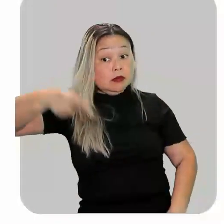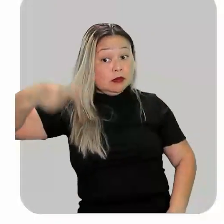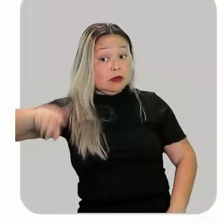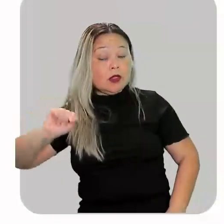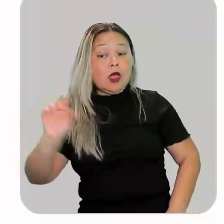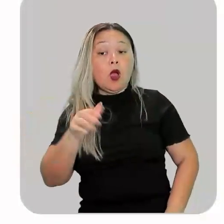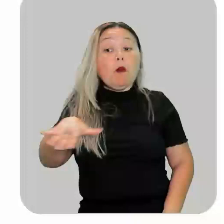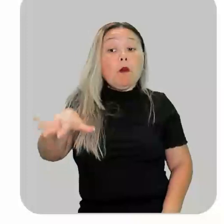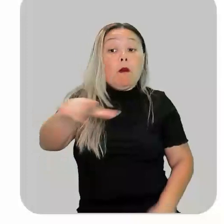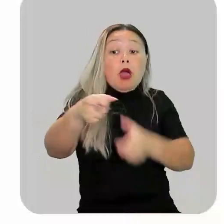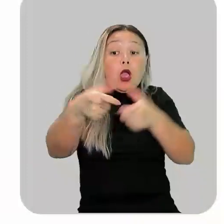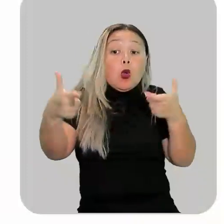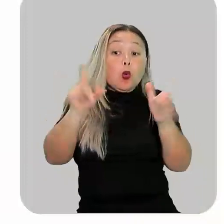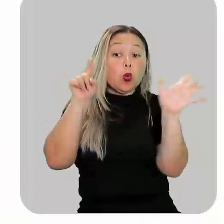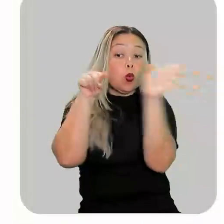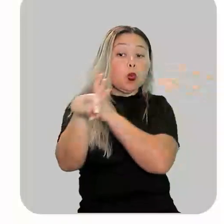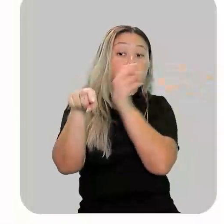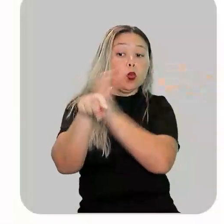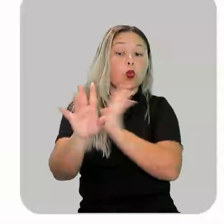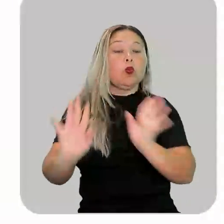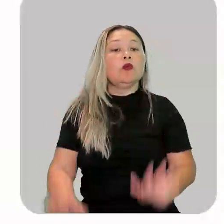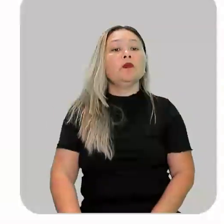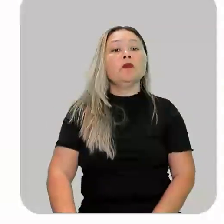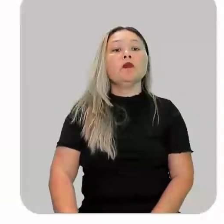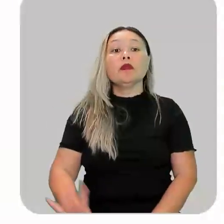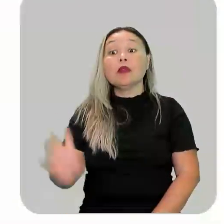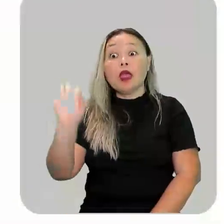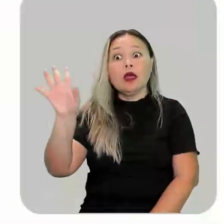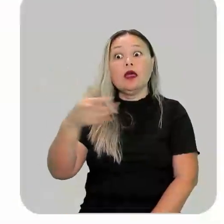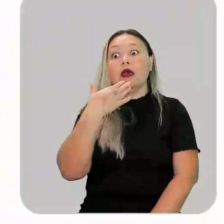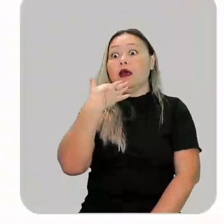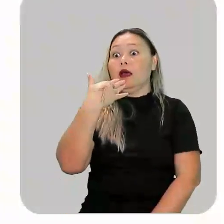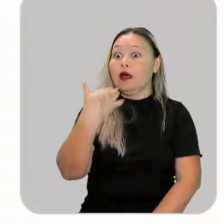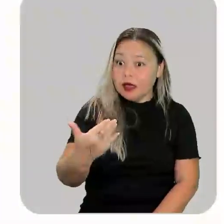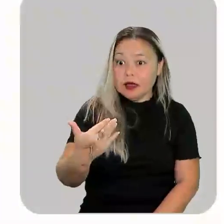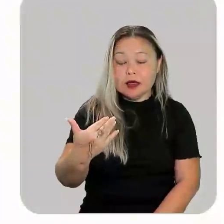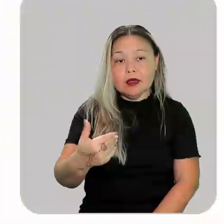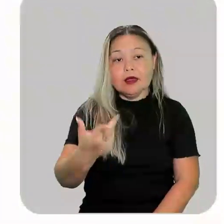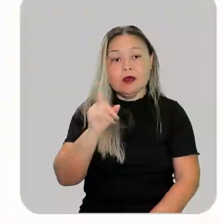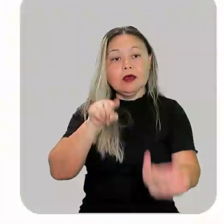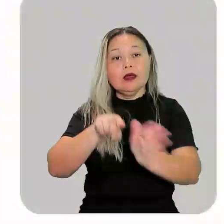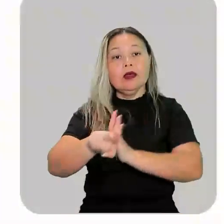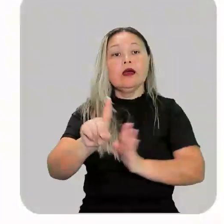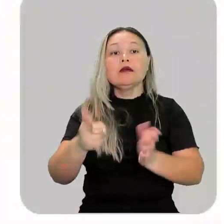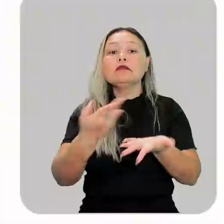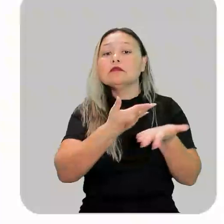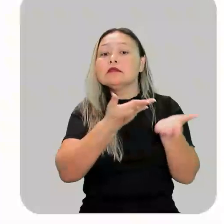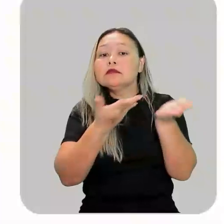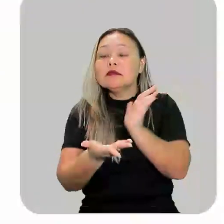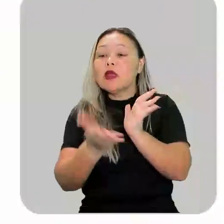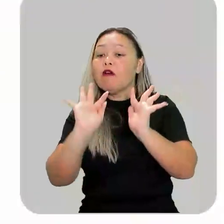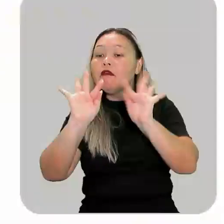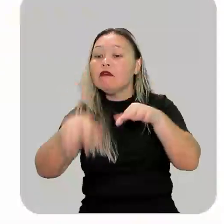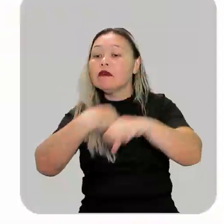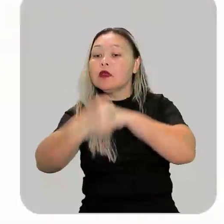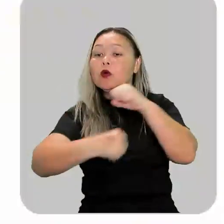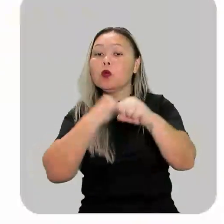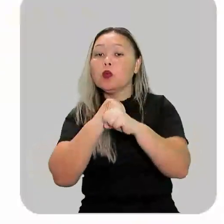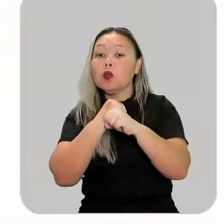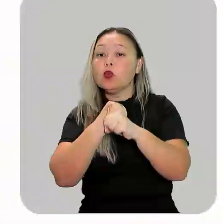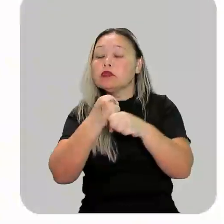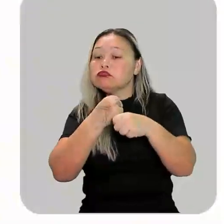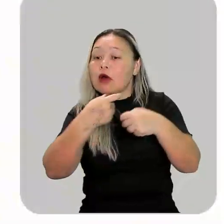maioria das questões, tá? Beleza. Agora sim, o comando, bora ver. Dados a chegada do final de ano